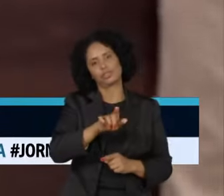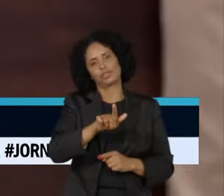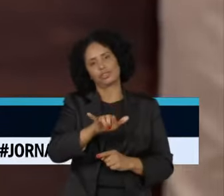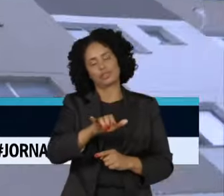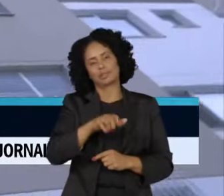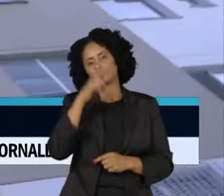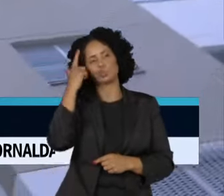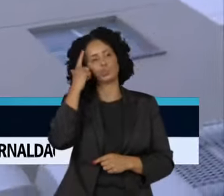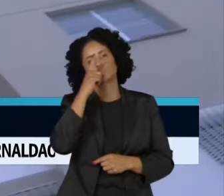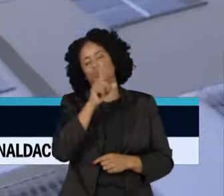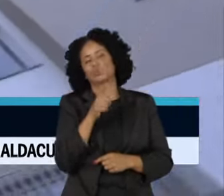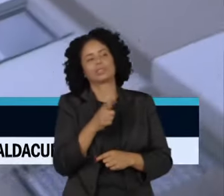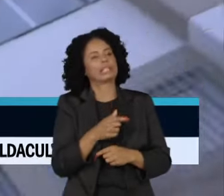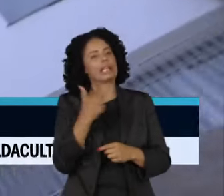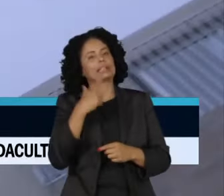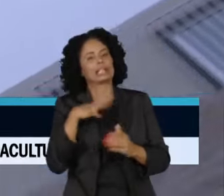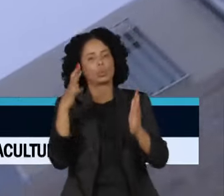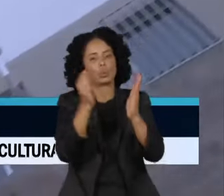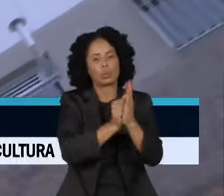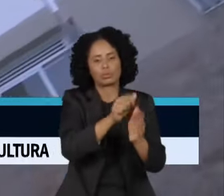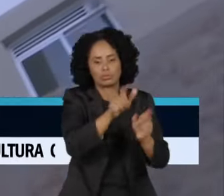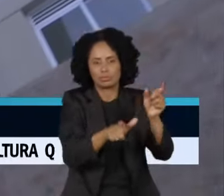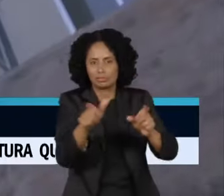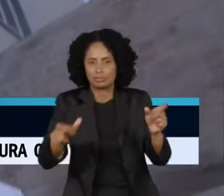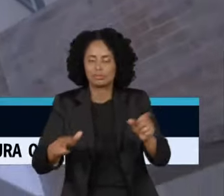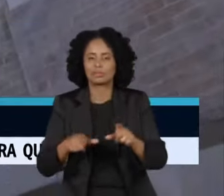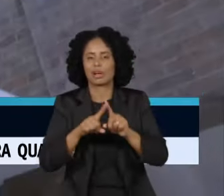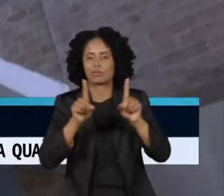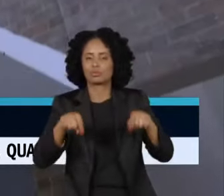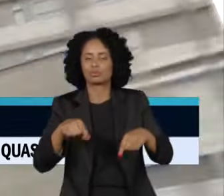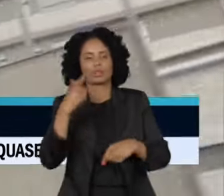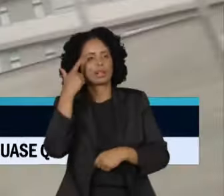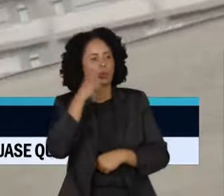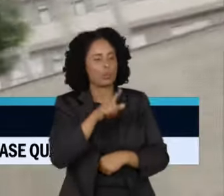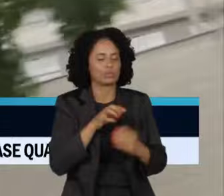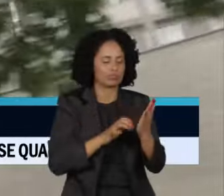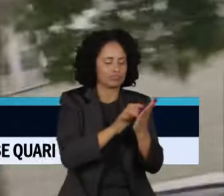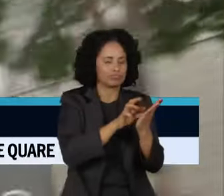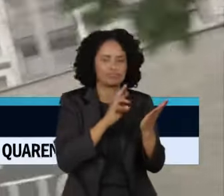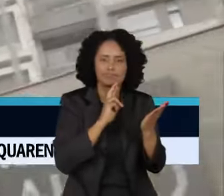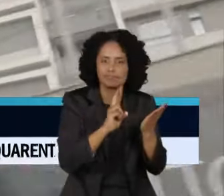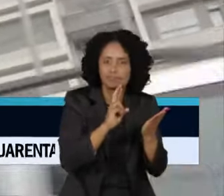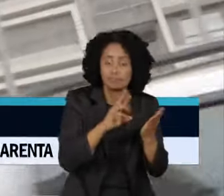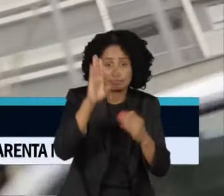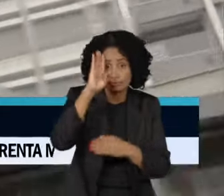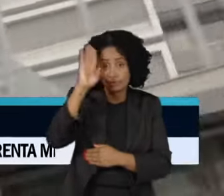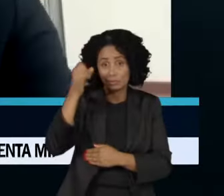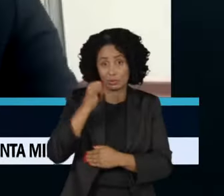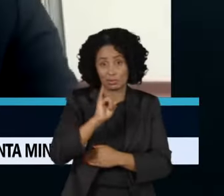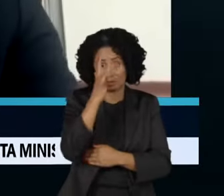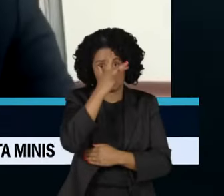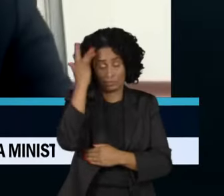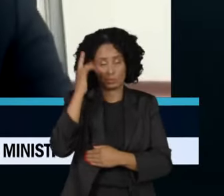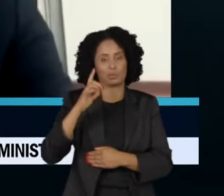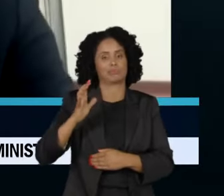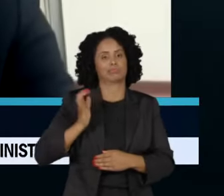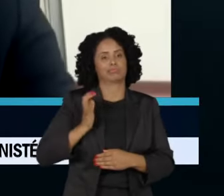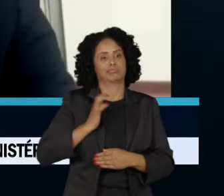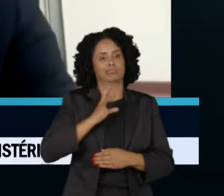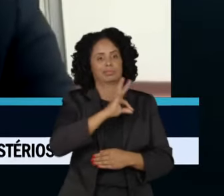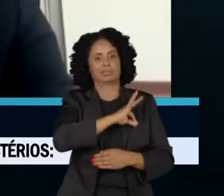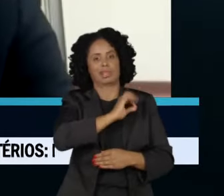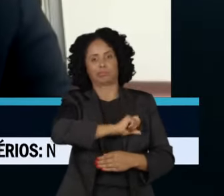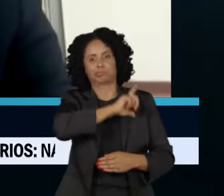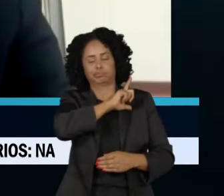fazer a coleta e recusa dos domicílios em responder ao questionário, principalmente os de renda mais alta. A profissão de